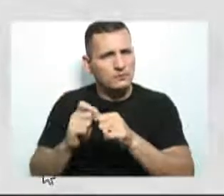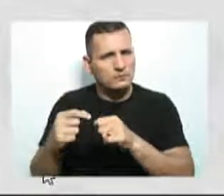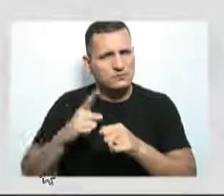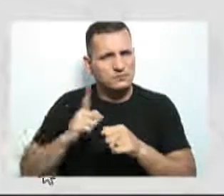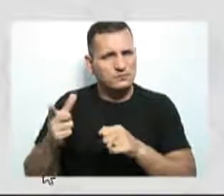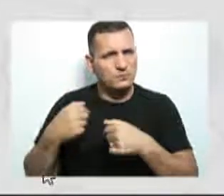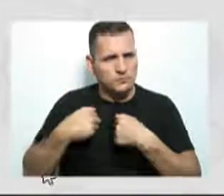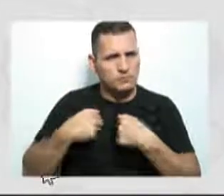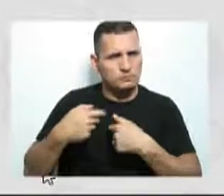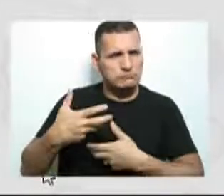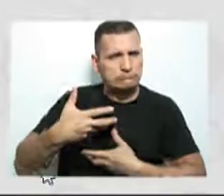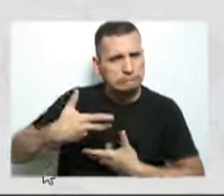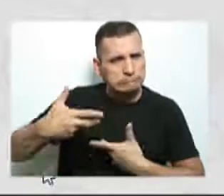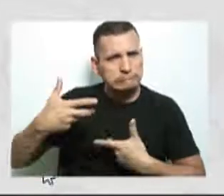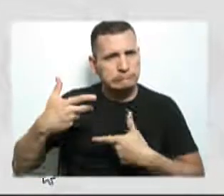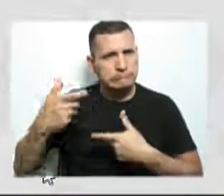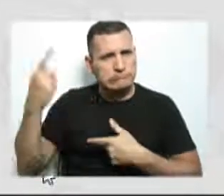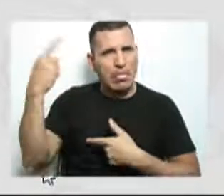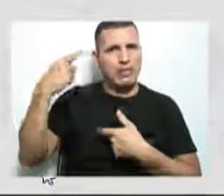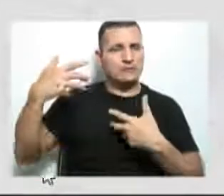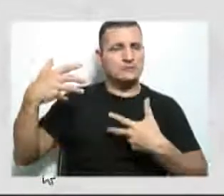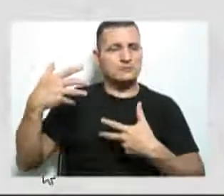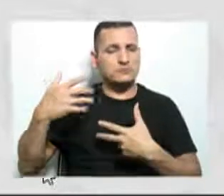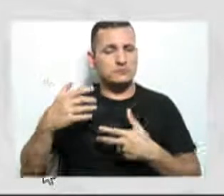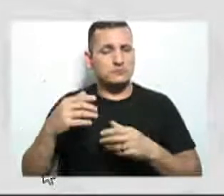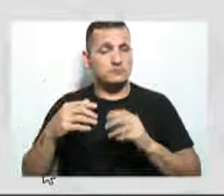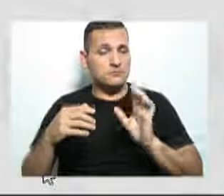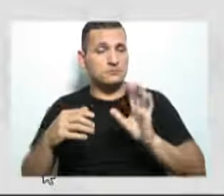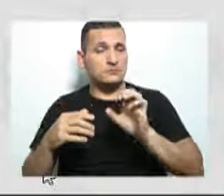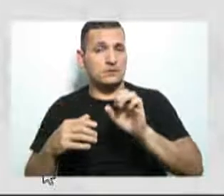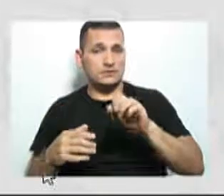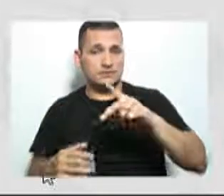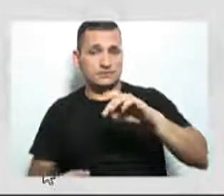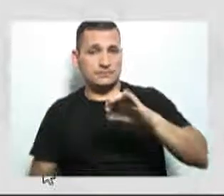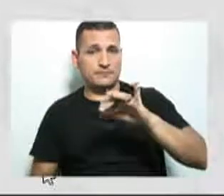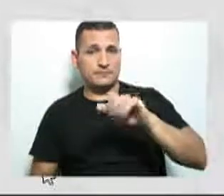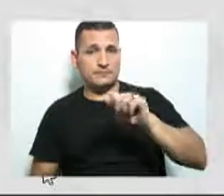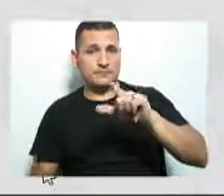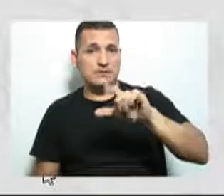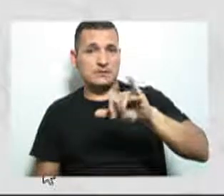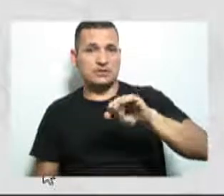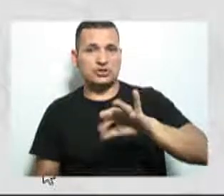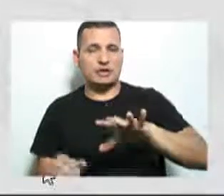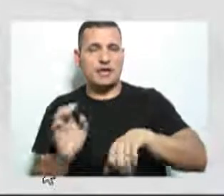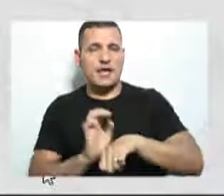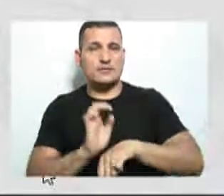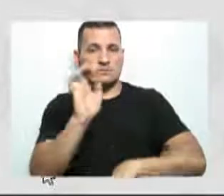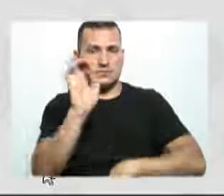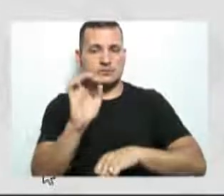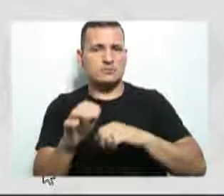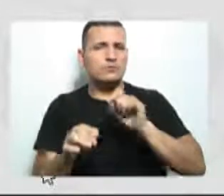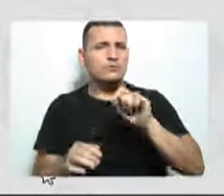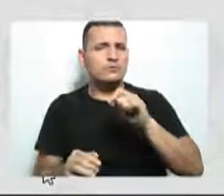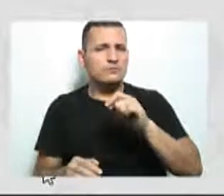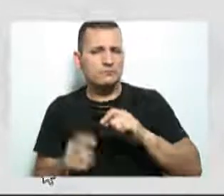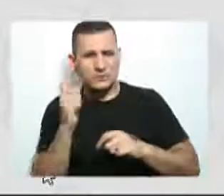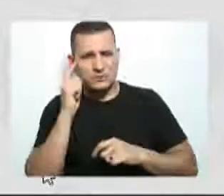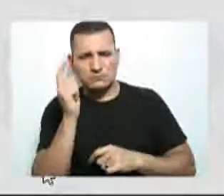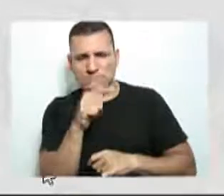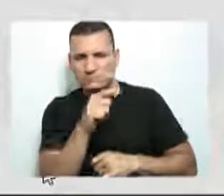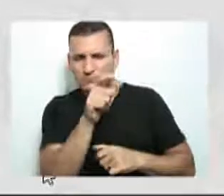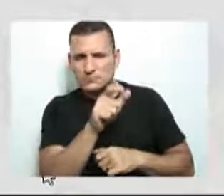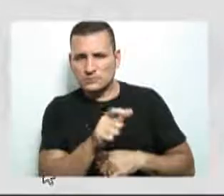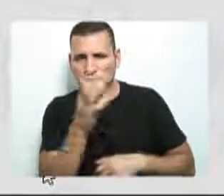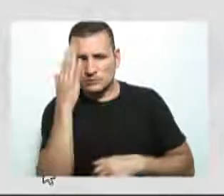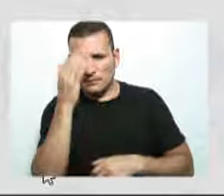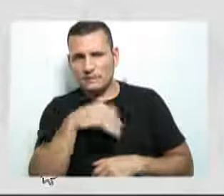poder de especialista envolve a crença de que a outra parte sabe mais sobre o assunto em questão, tá vendo? Por isso que é